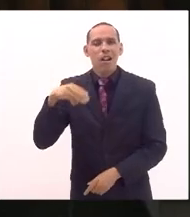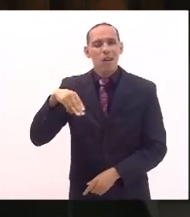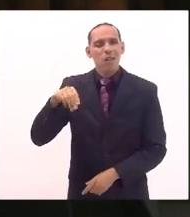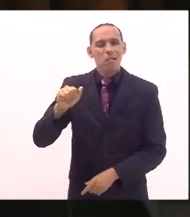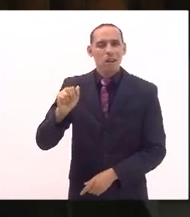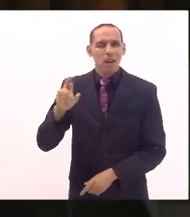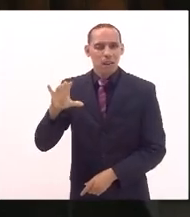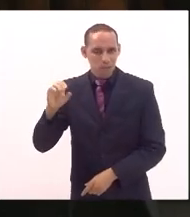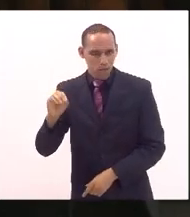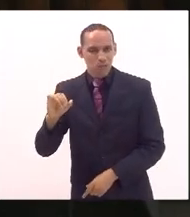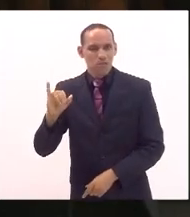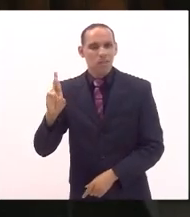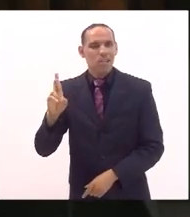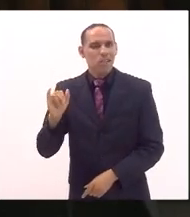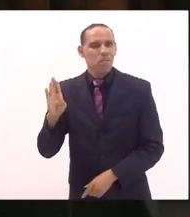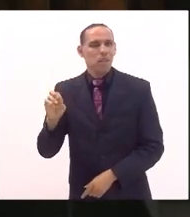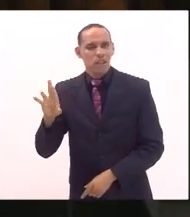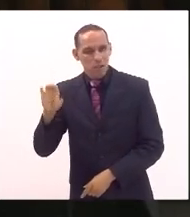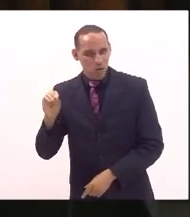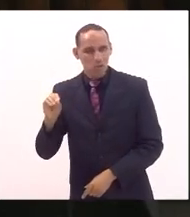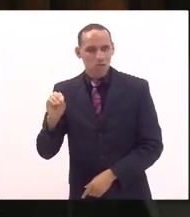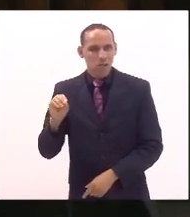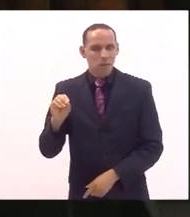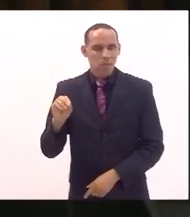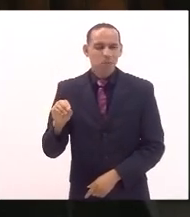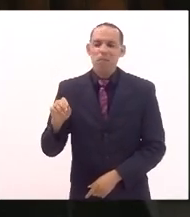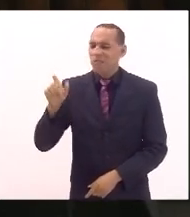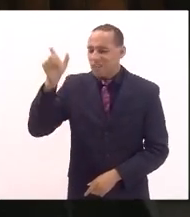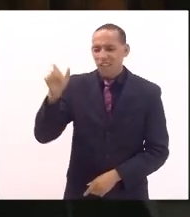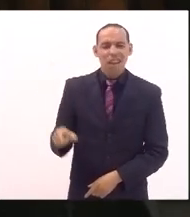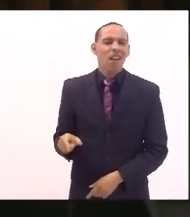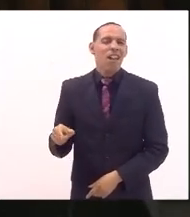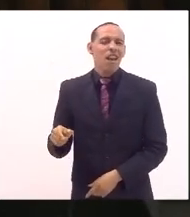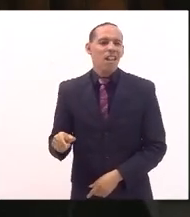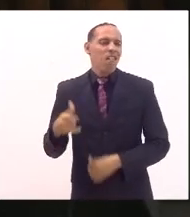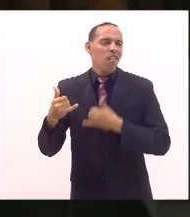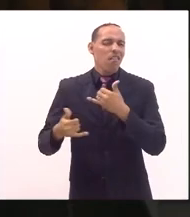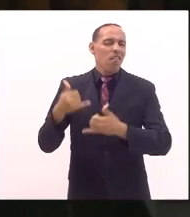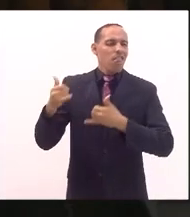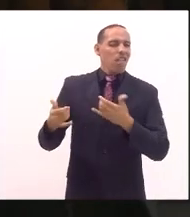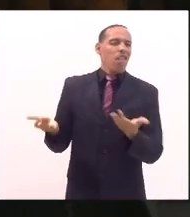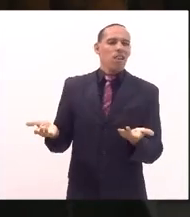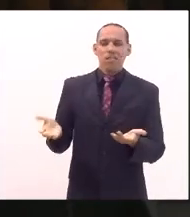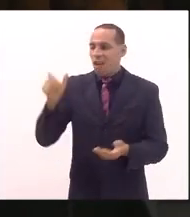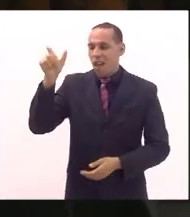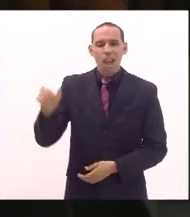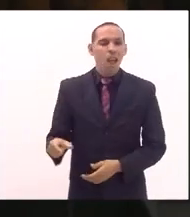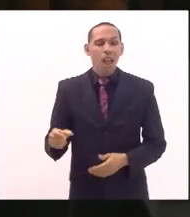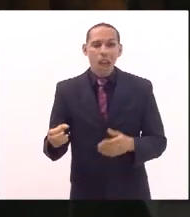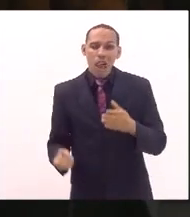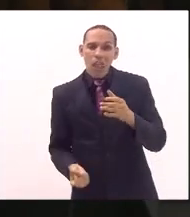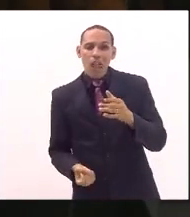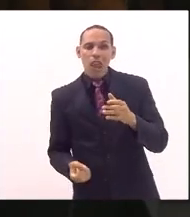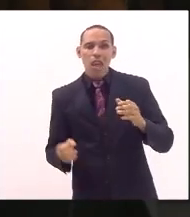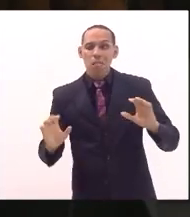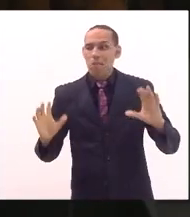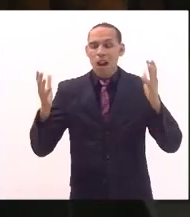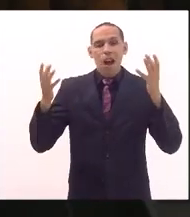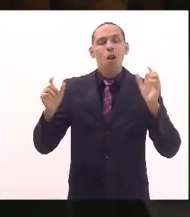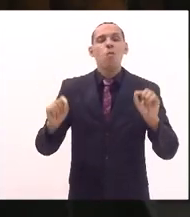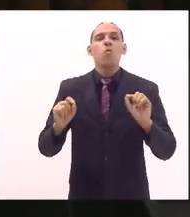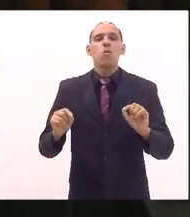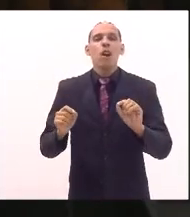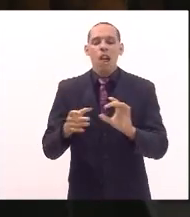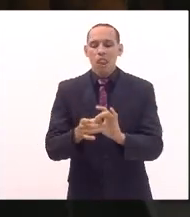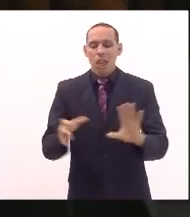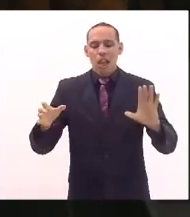Ribeiro do nome aos bois é o mesmo engraçadinho fanfarrão que resolveu inaugurar a praça pública